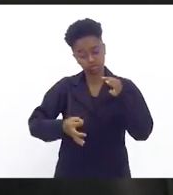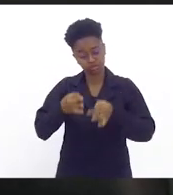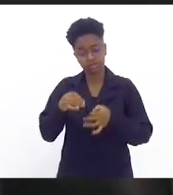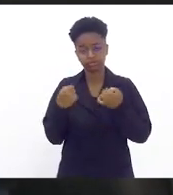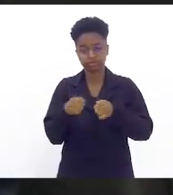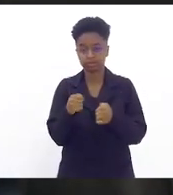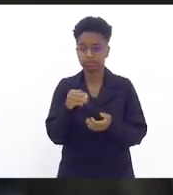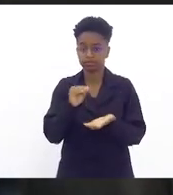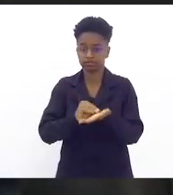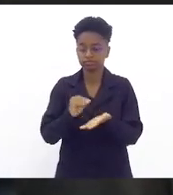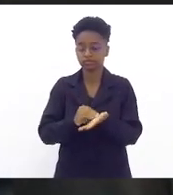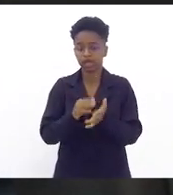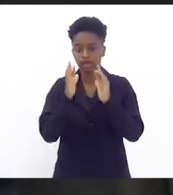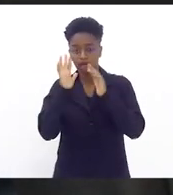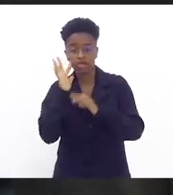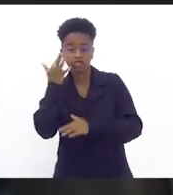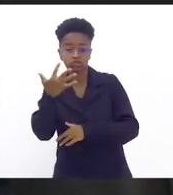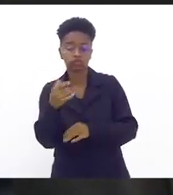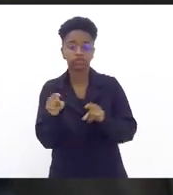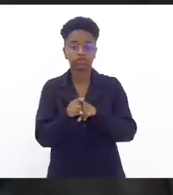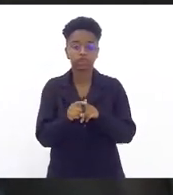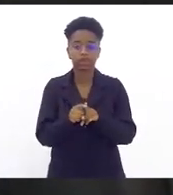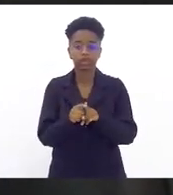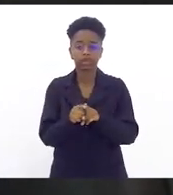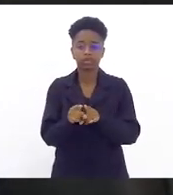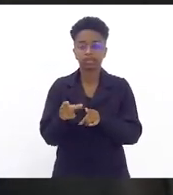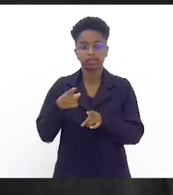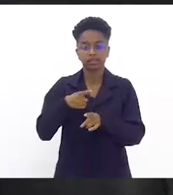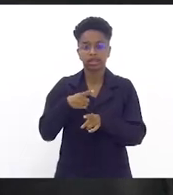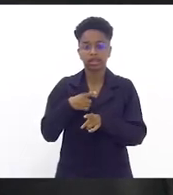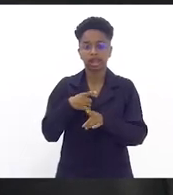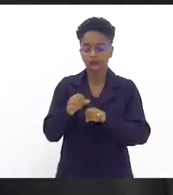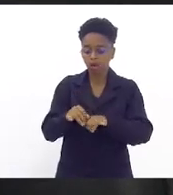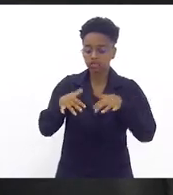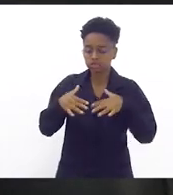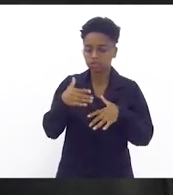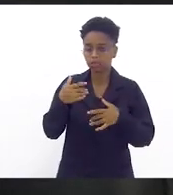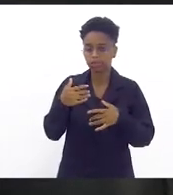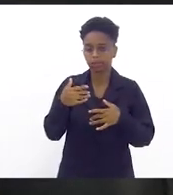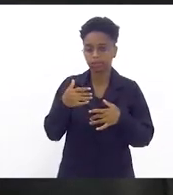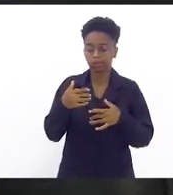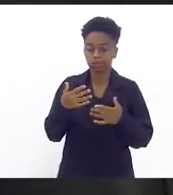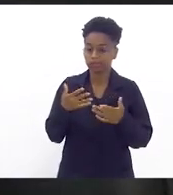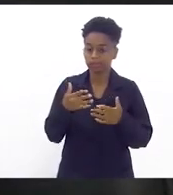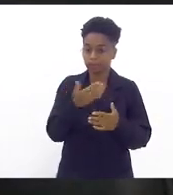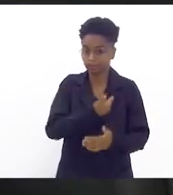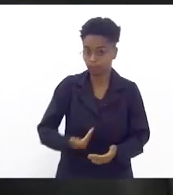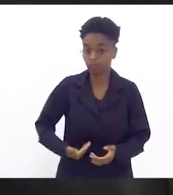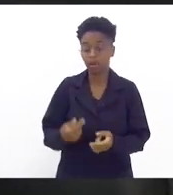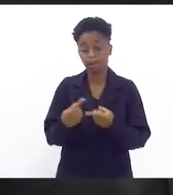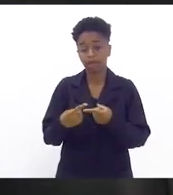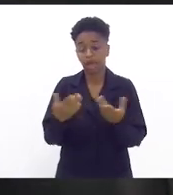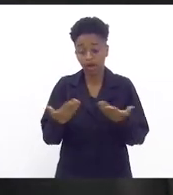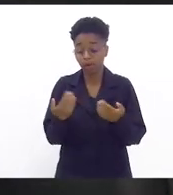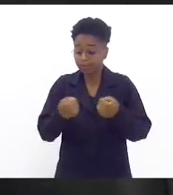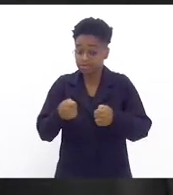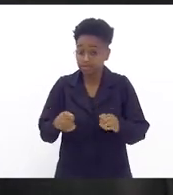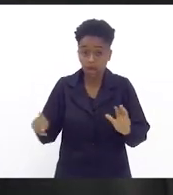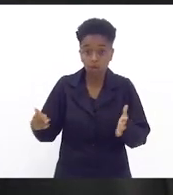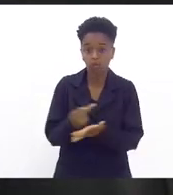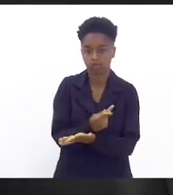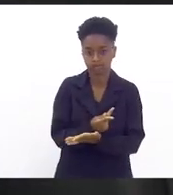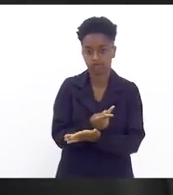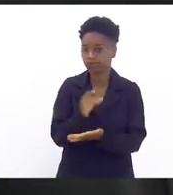tem determinação de audiência pública da Assembleia porque agora eu cumpra-se é